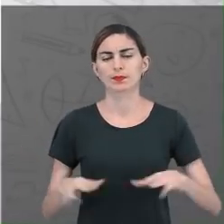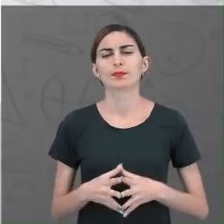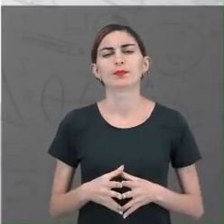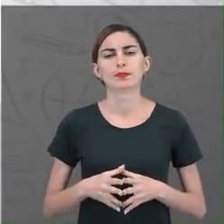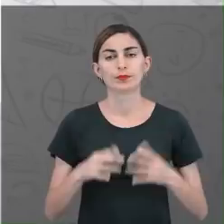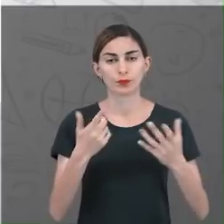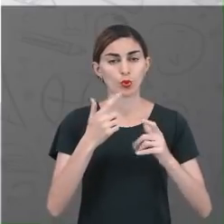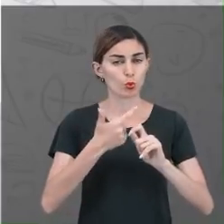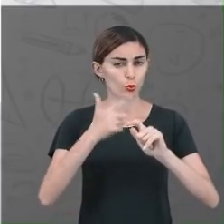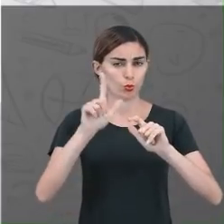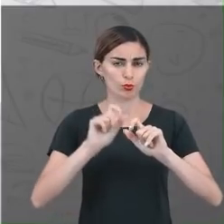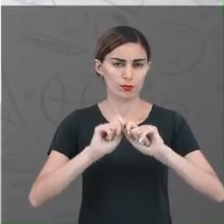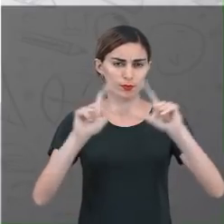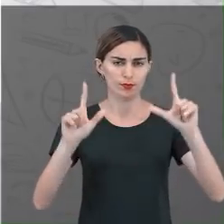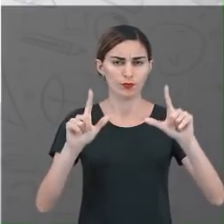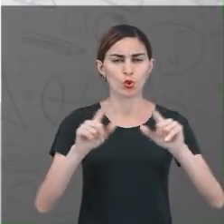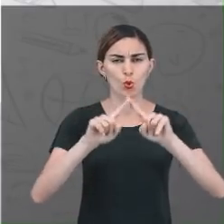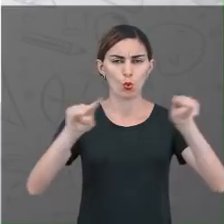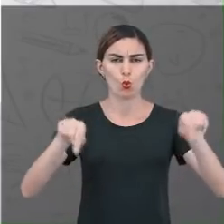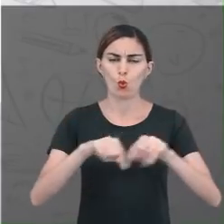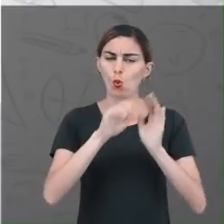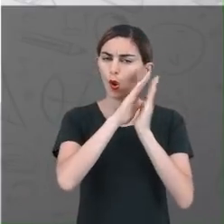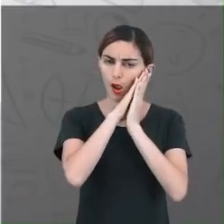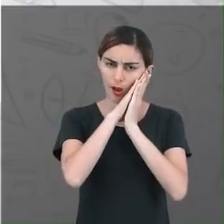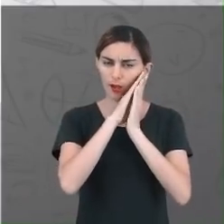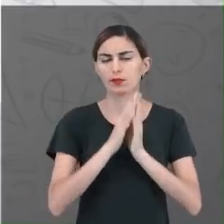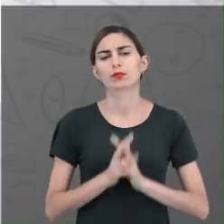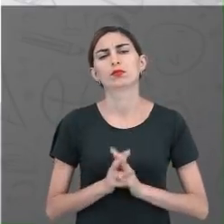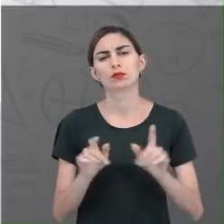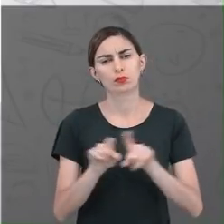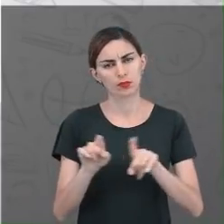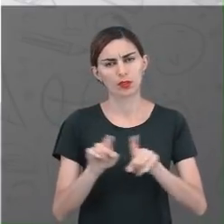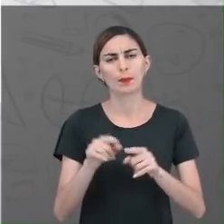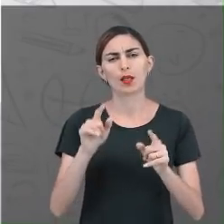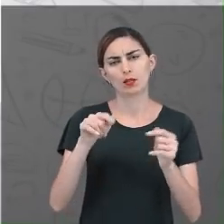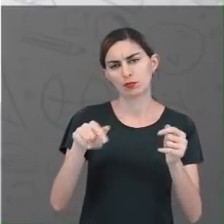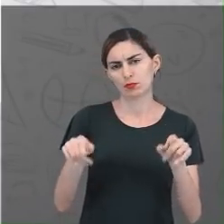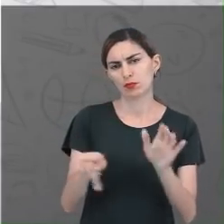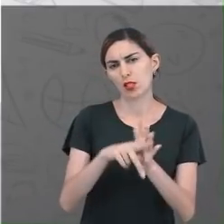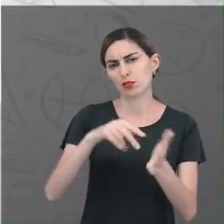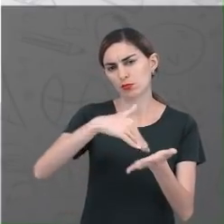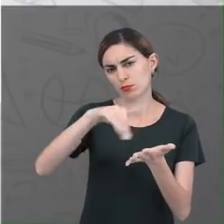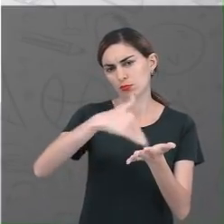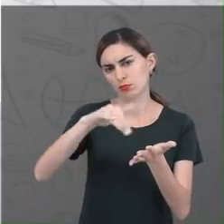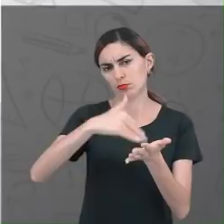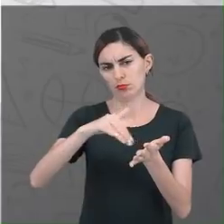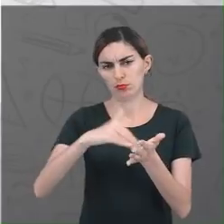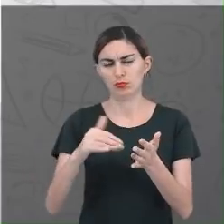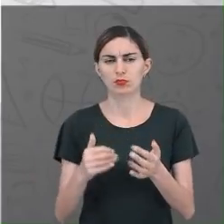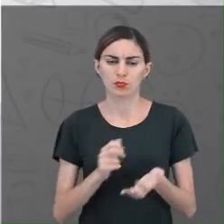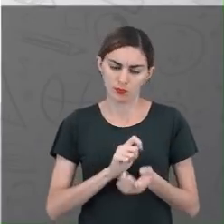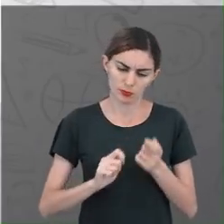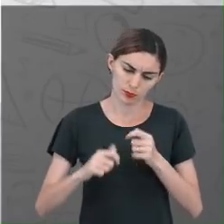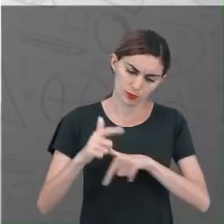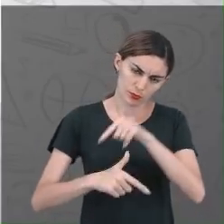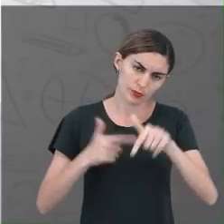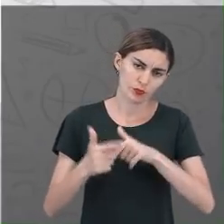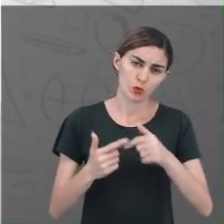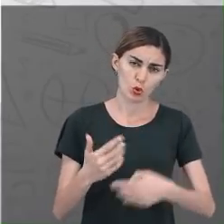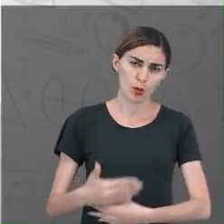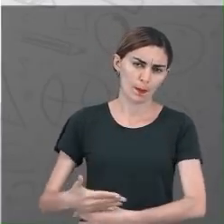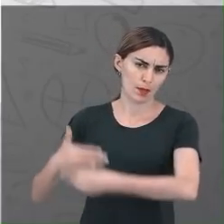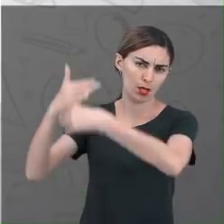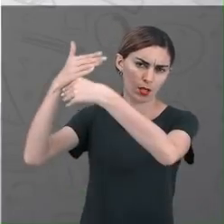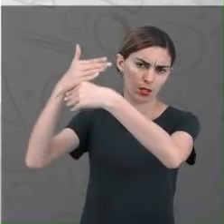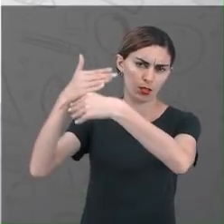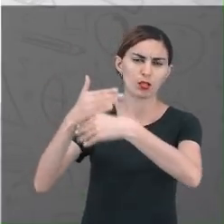Aqui é um ambiente que é um quarto, que também deveria ser escritório. Então, aqui o designer trabalhou uma parede com o